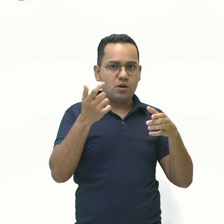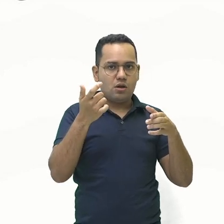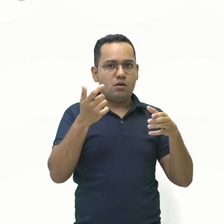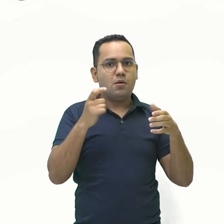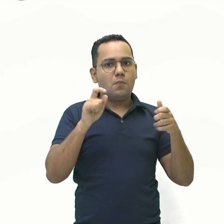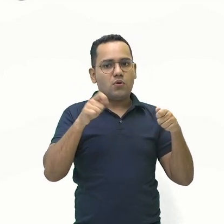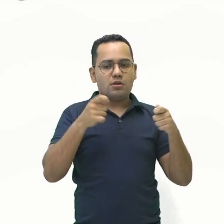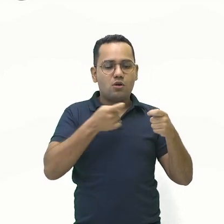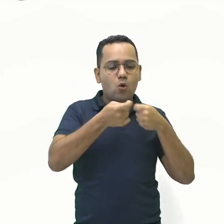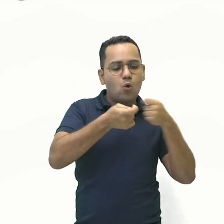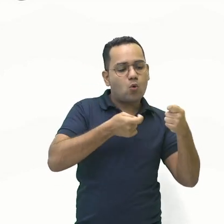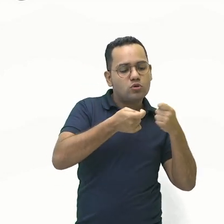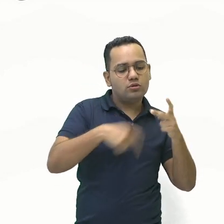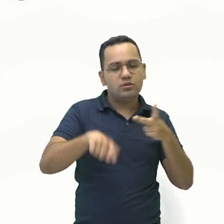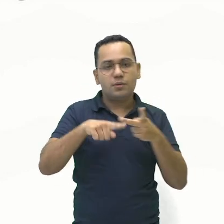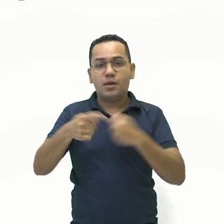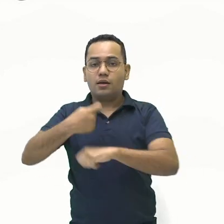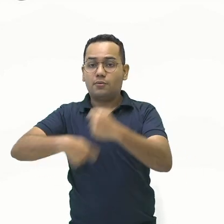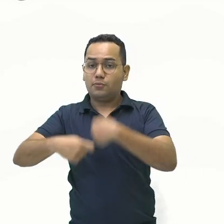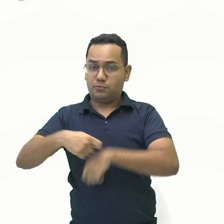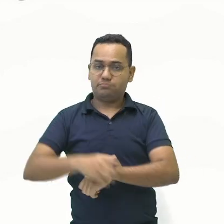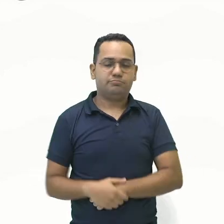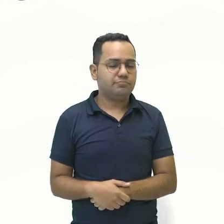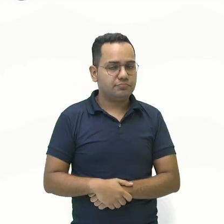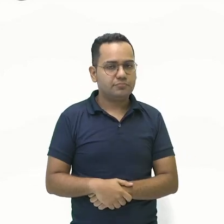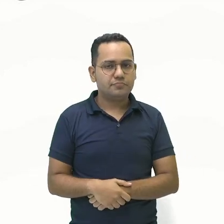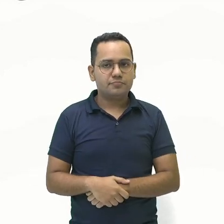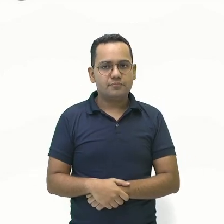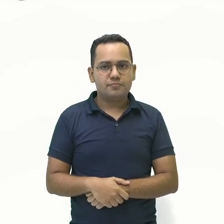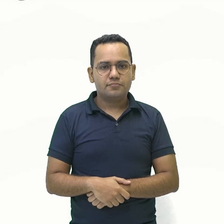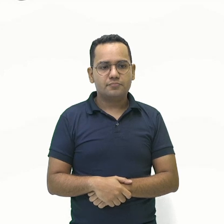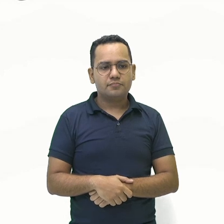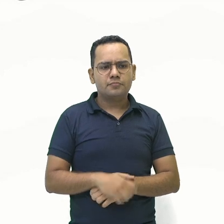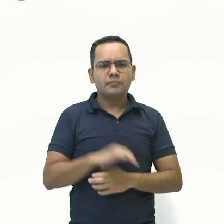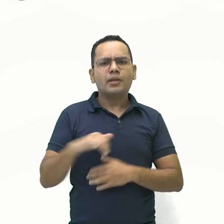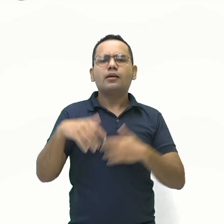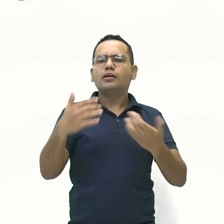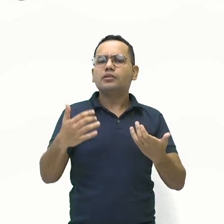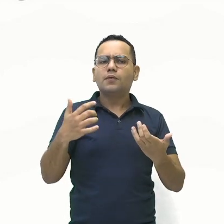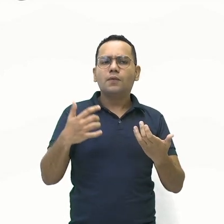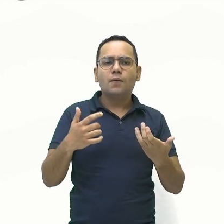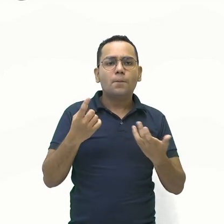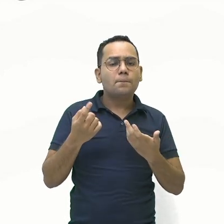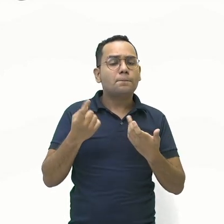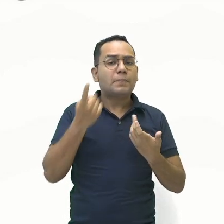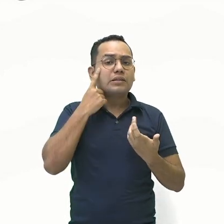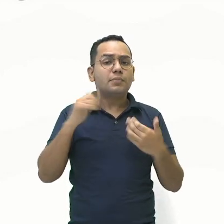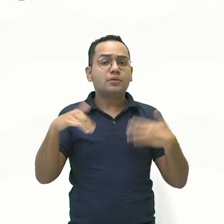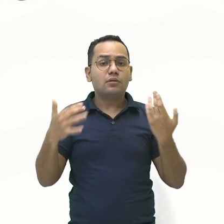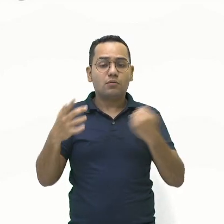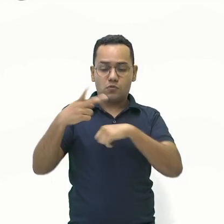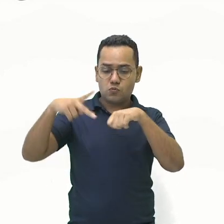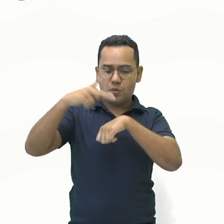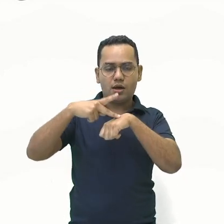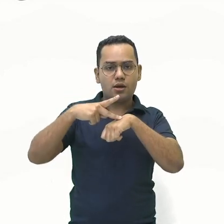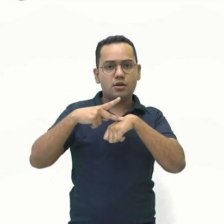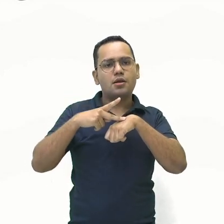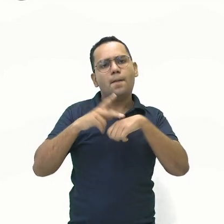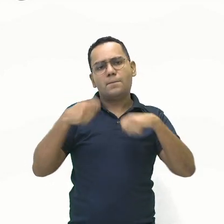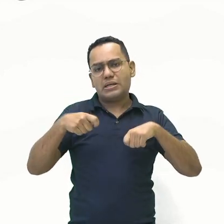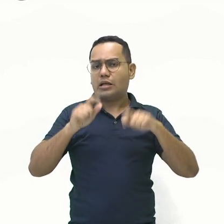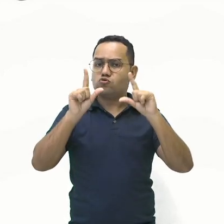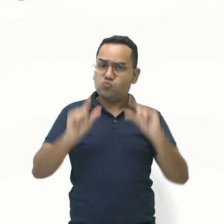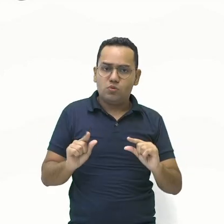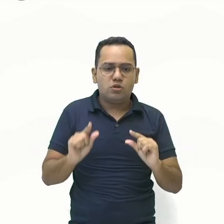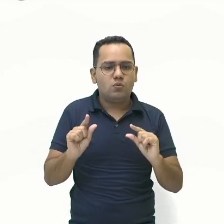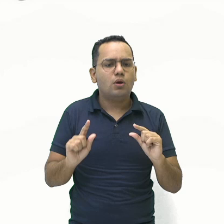o planeta era que os países deixassem ali de crescer, tanto do ponto de vista populacional, como do ponto de